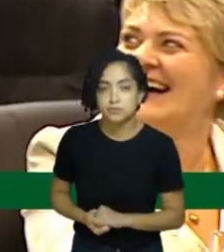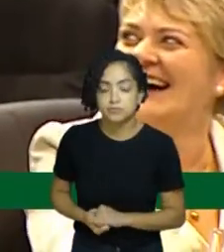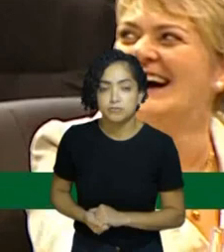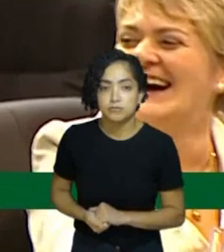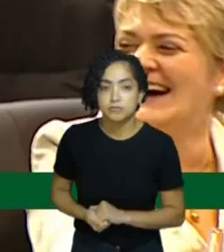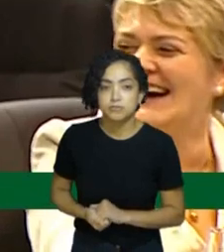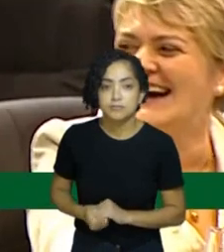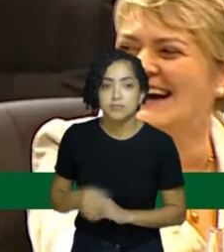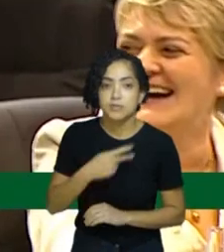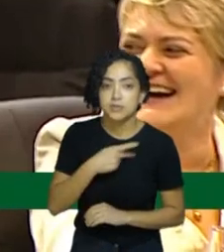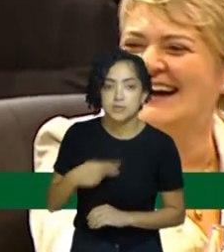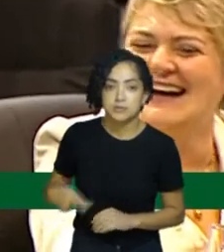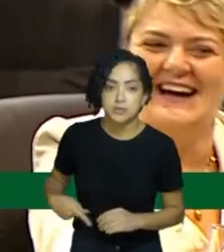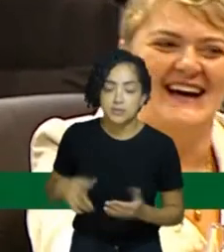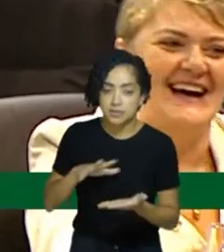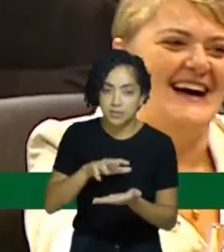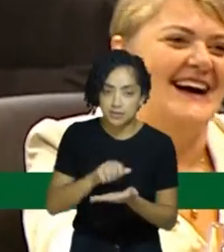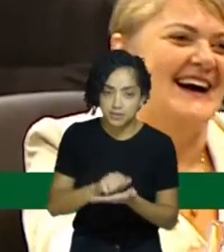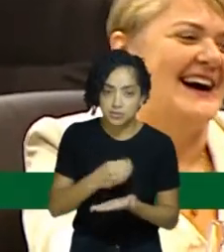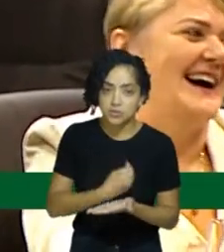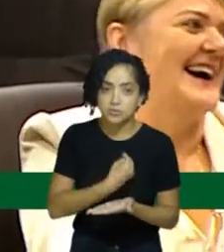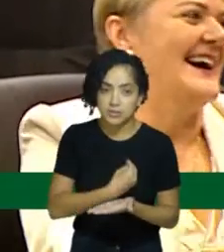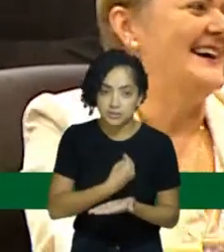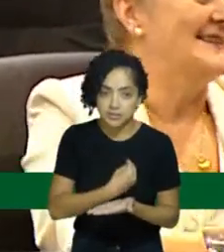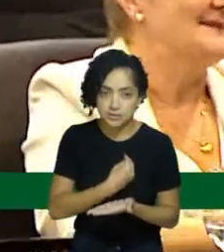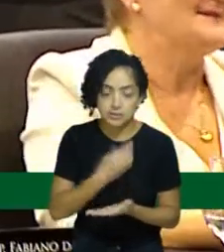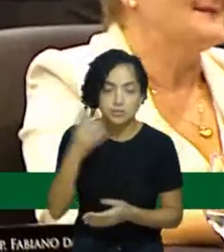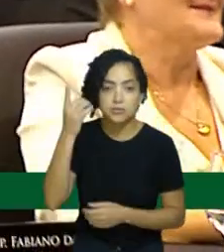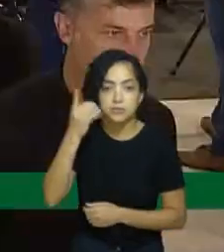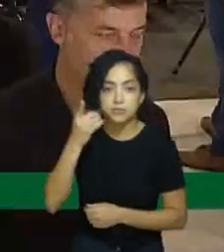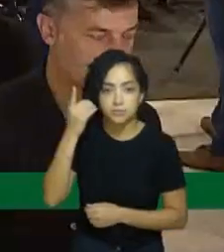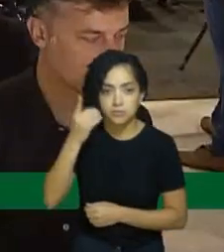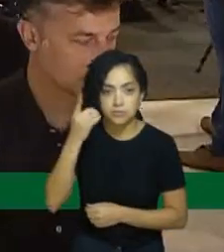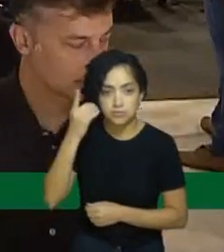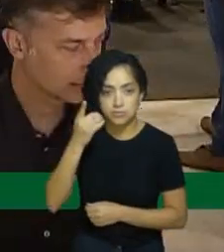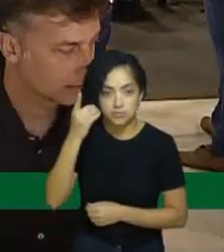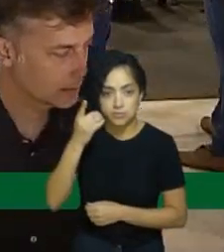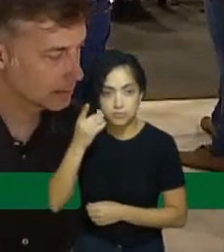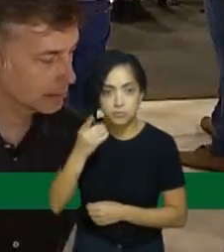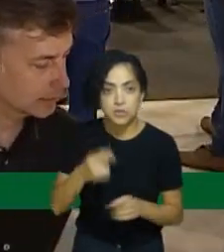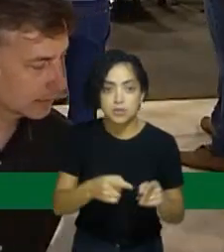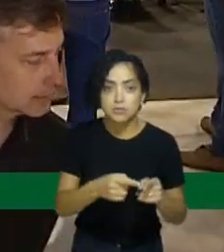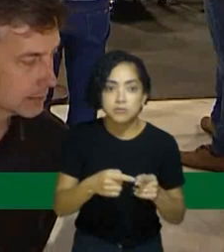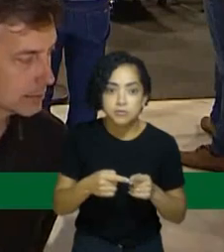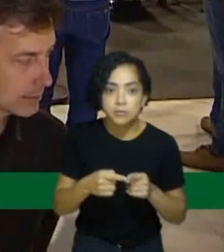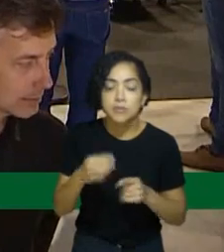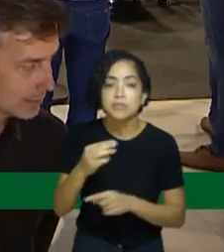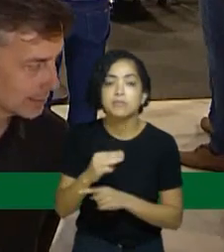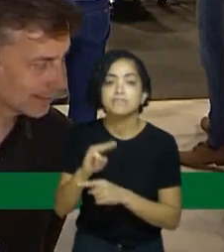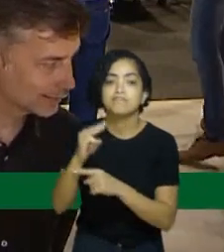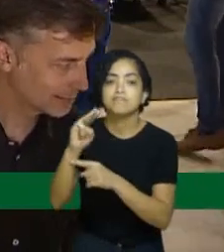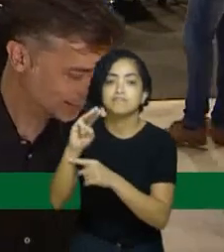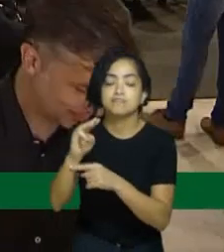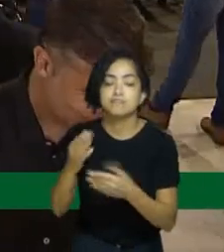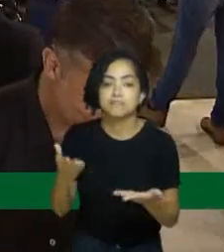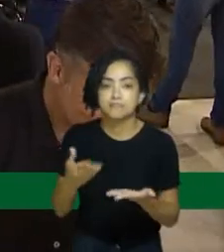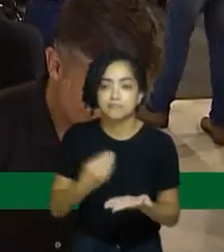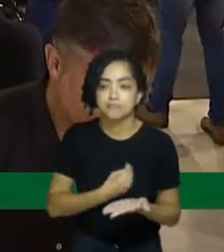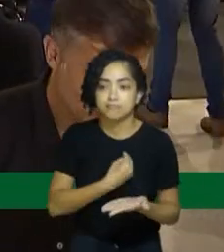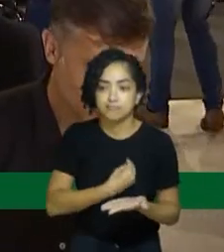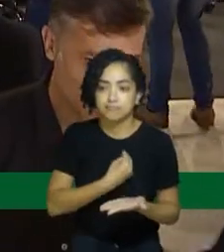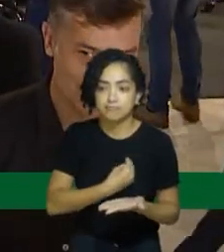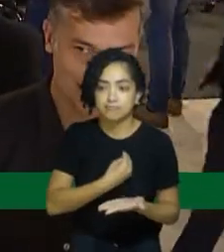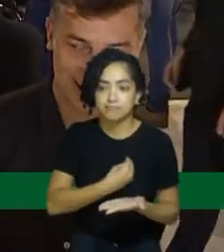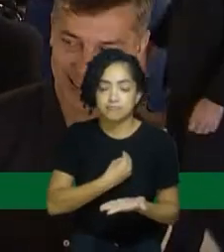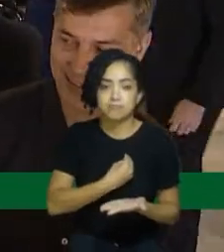esta presidência registra também com alegria a presença do deputado licenciado Deputado Mateus cadorim a presença do nosso